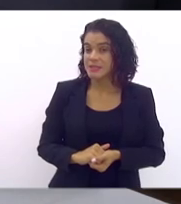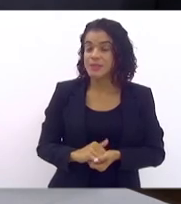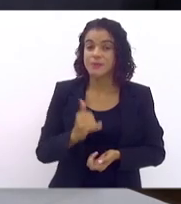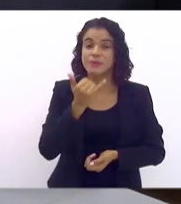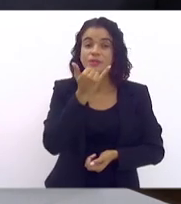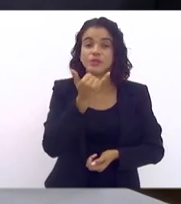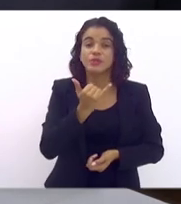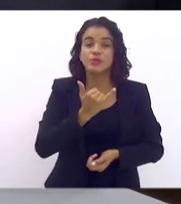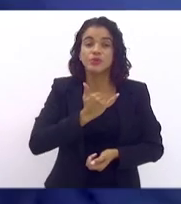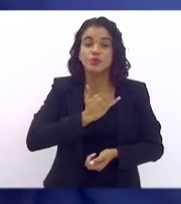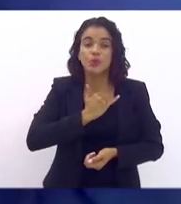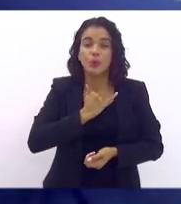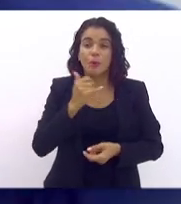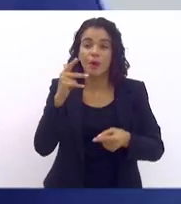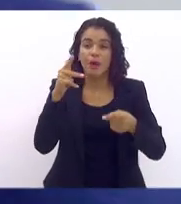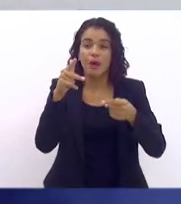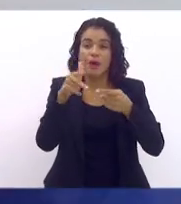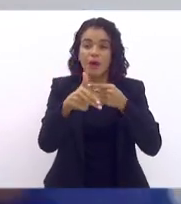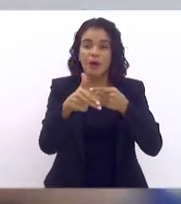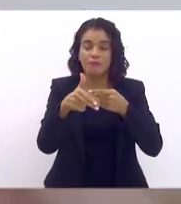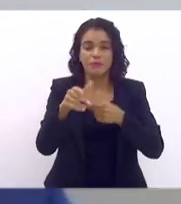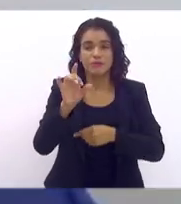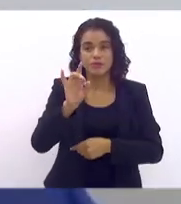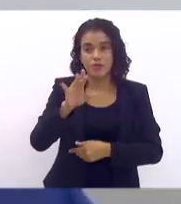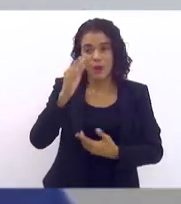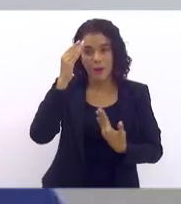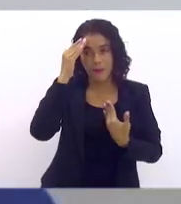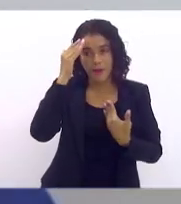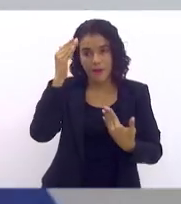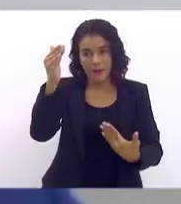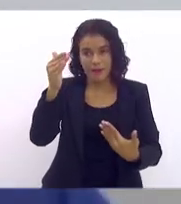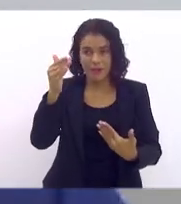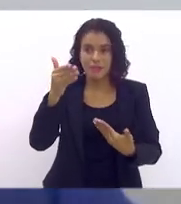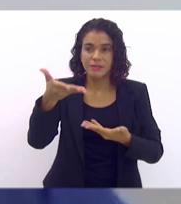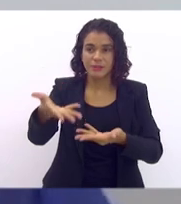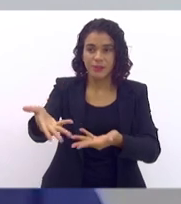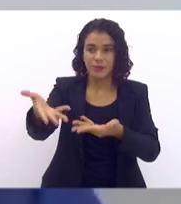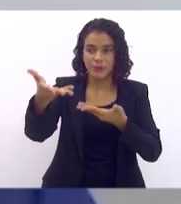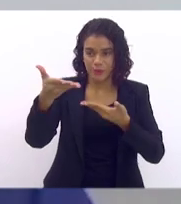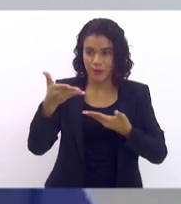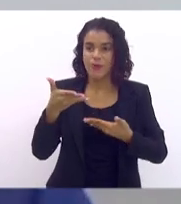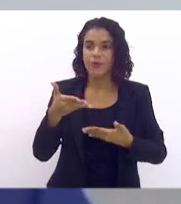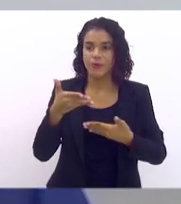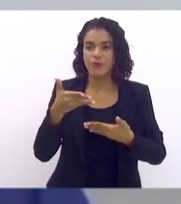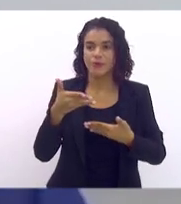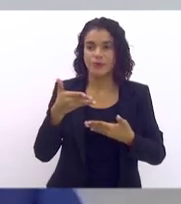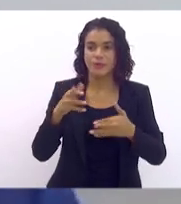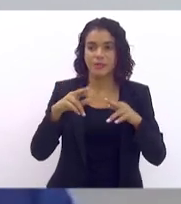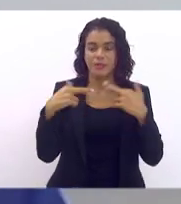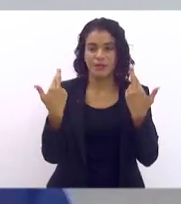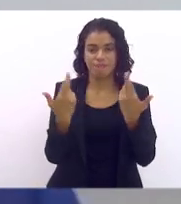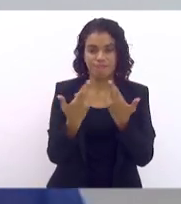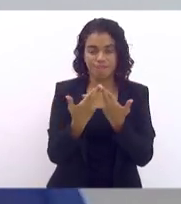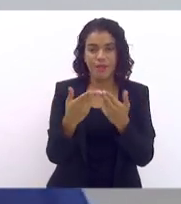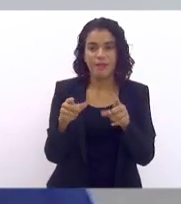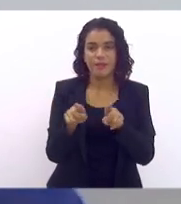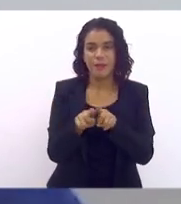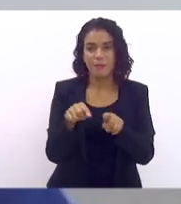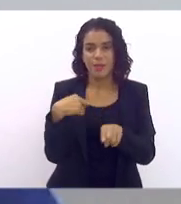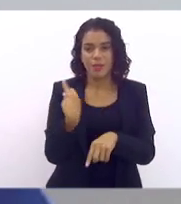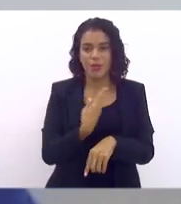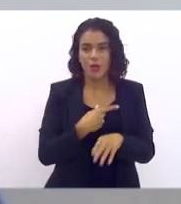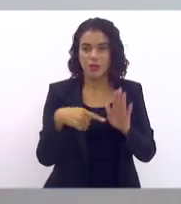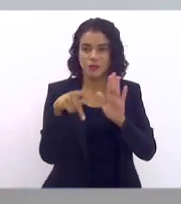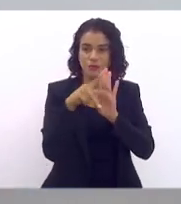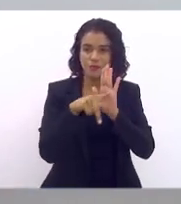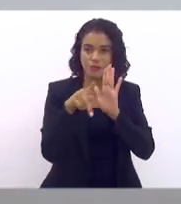Desculpa interromper o encerramento, só para agradecer mais uma vez pelo convite, essa riquíssima reunião, e dizer que nós do projeto Mulheres